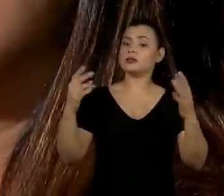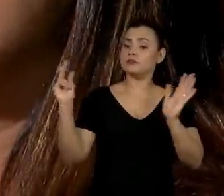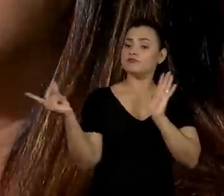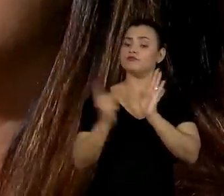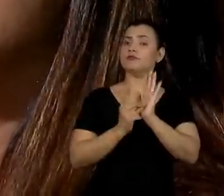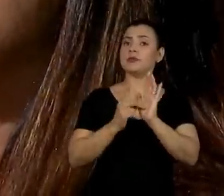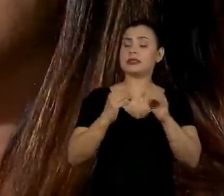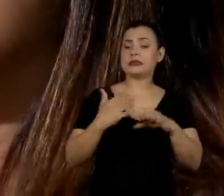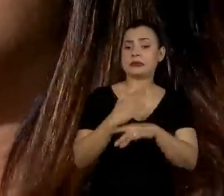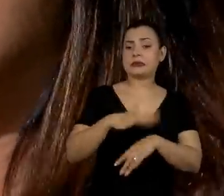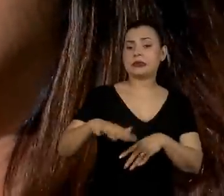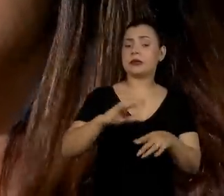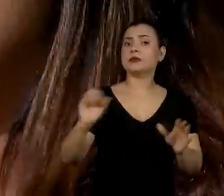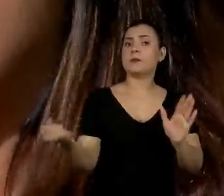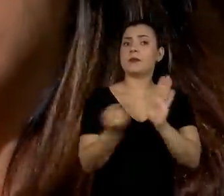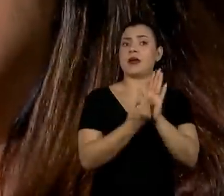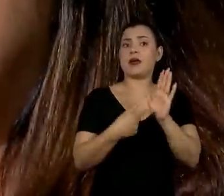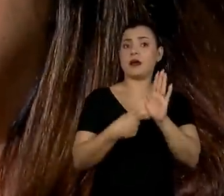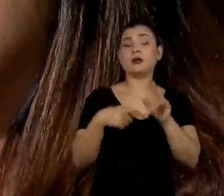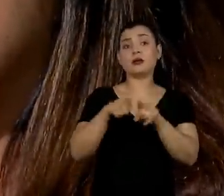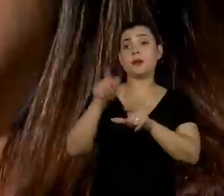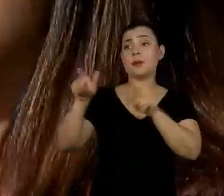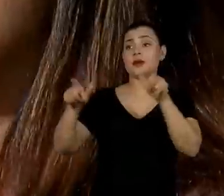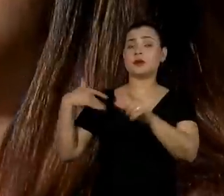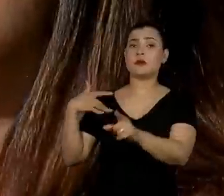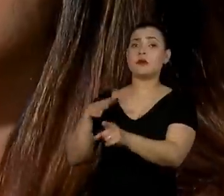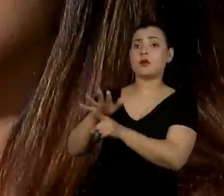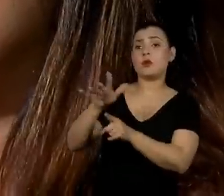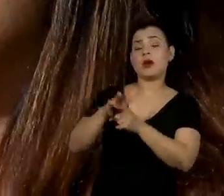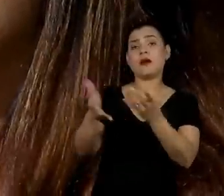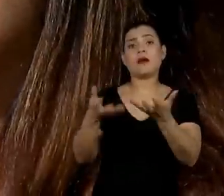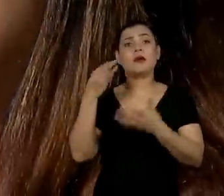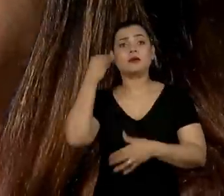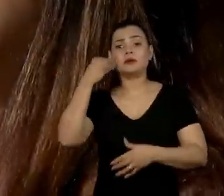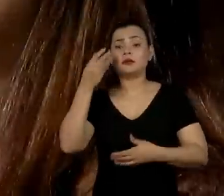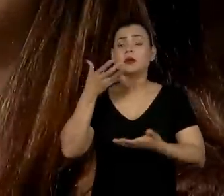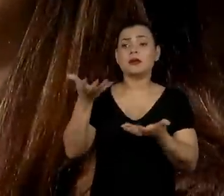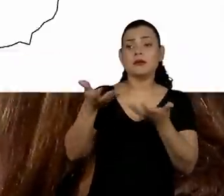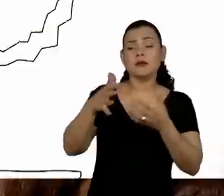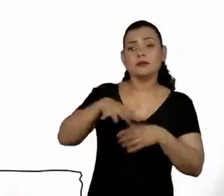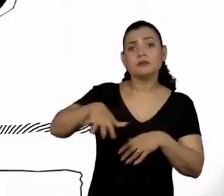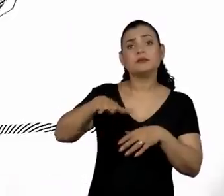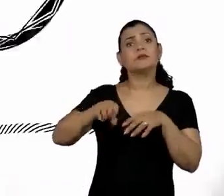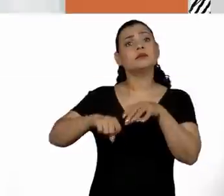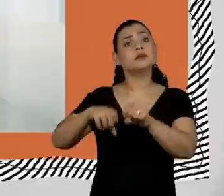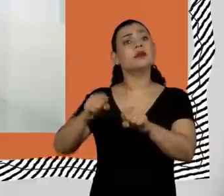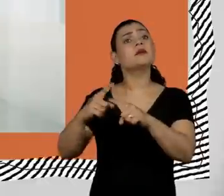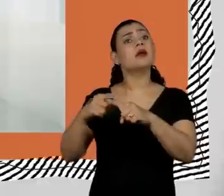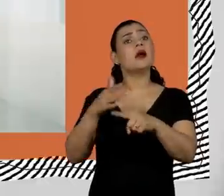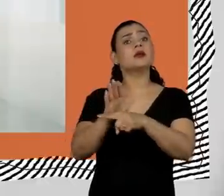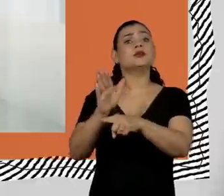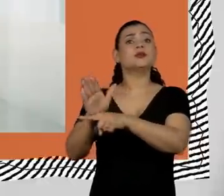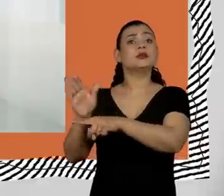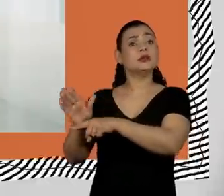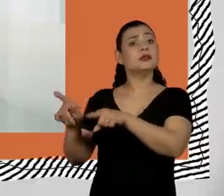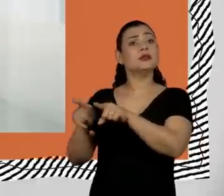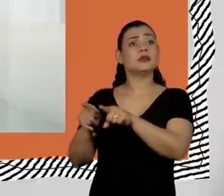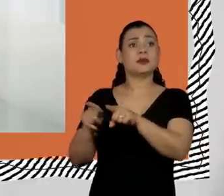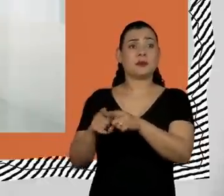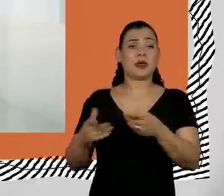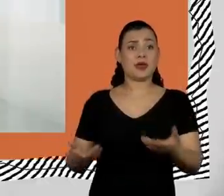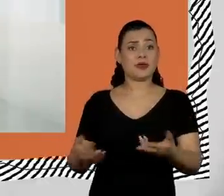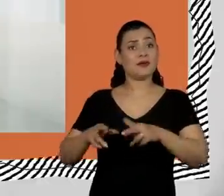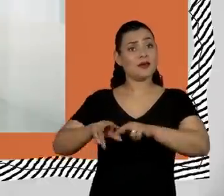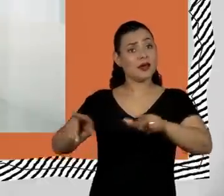E também as pessoas que vão ali que querem viver ali acabam ajudando nessa guerra né